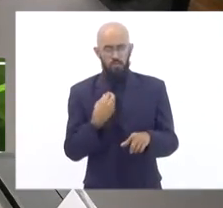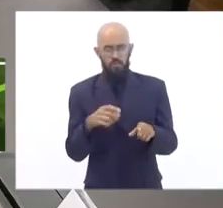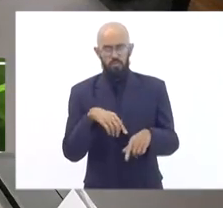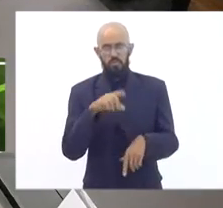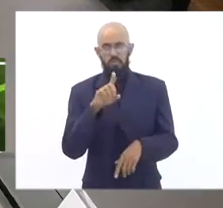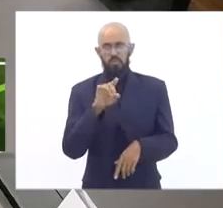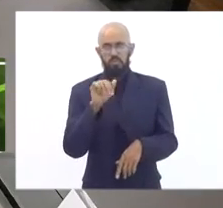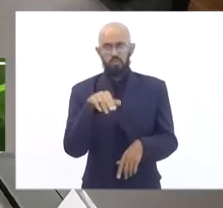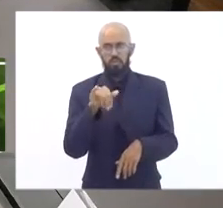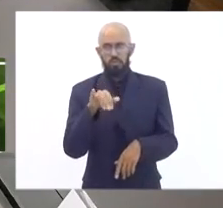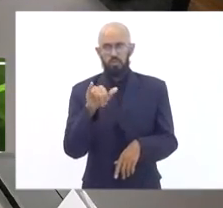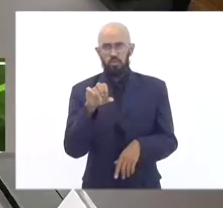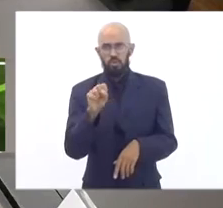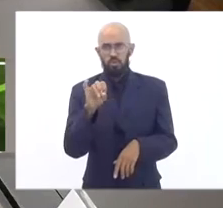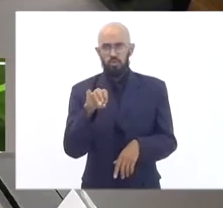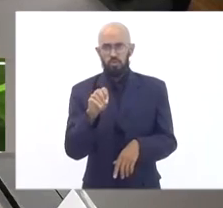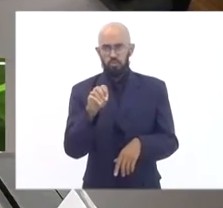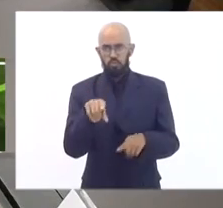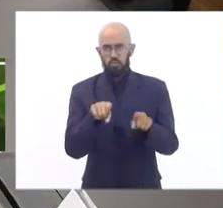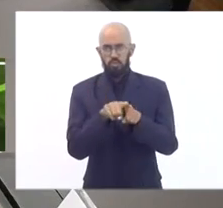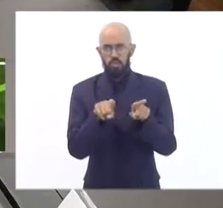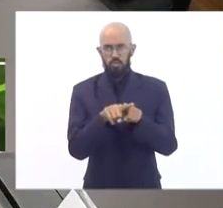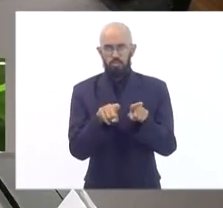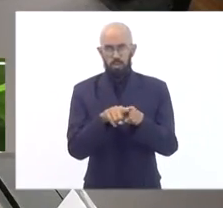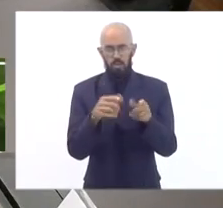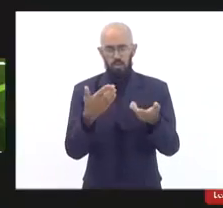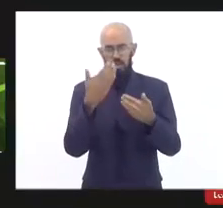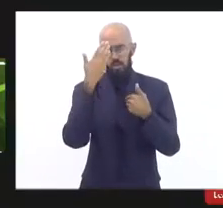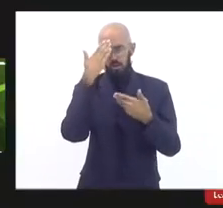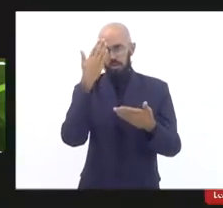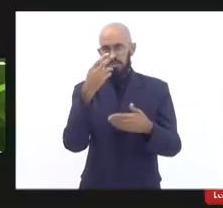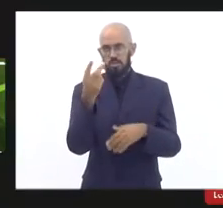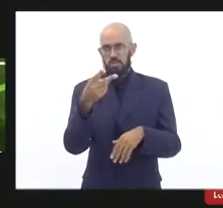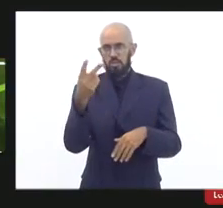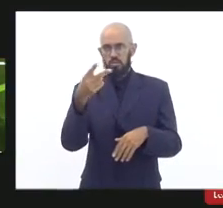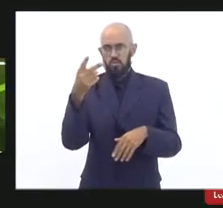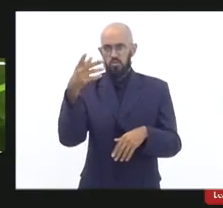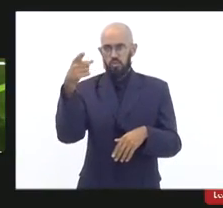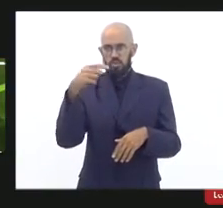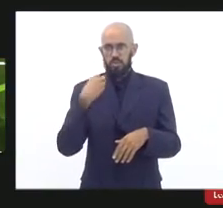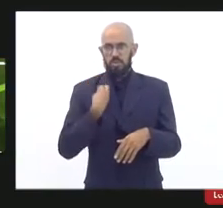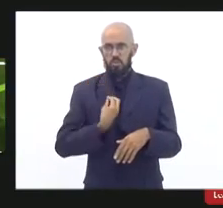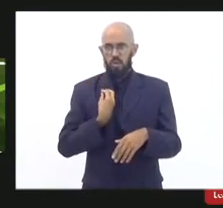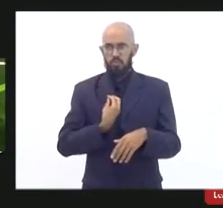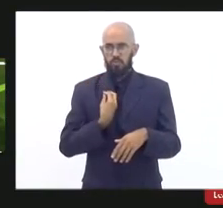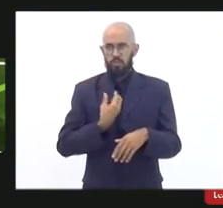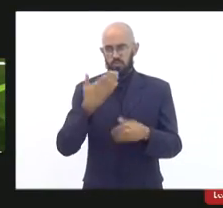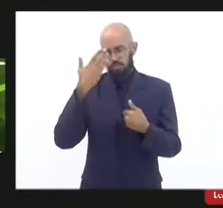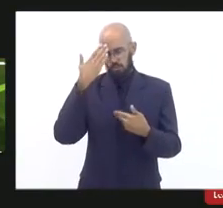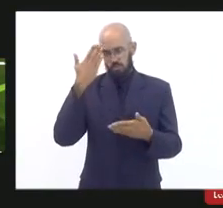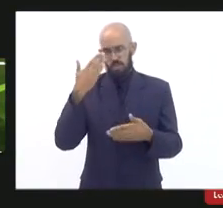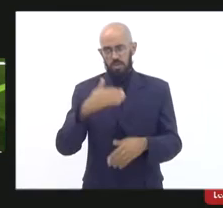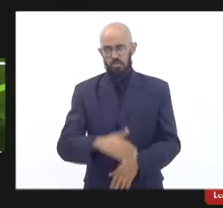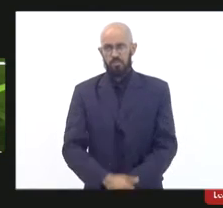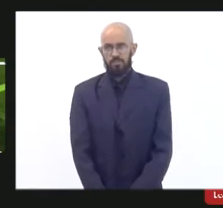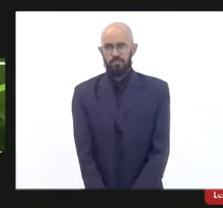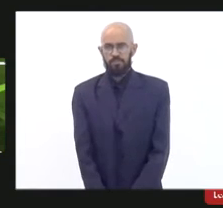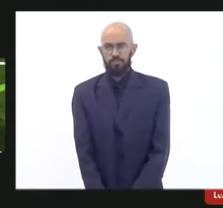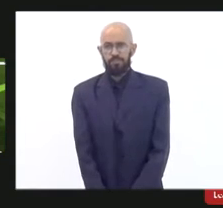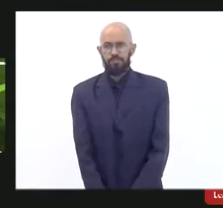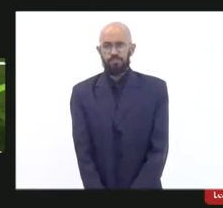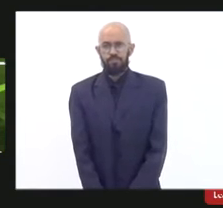também. Queria agradecer tanto a deputada, a enfermeira Regiane. Muito obrigado. Deputado Dionísio Nunes, muito obrigado. Tá? Pois não,